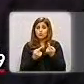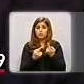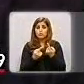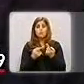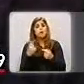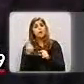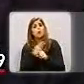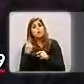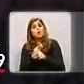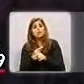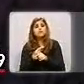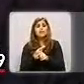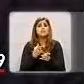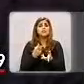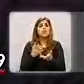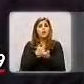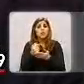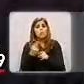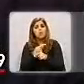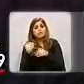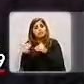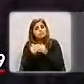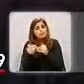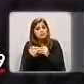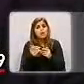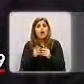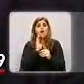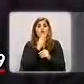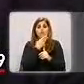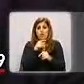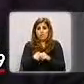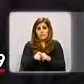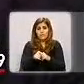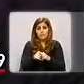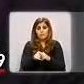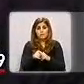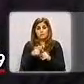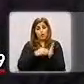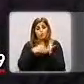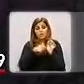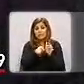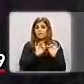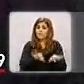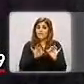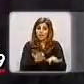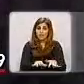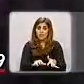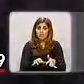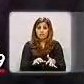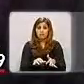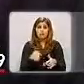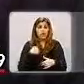alguns produtos que são comprados mais curtos. À medida que cada um desses contratos terminar, pois